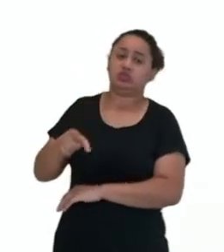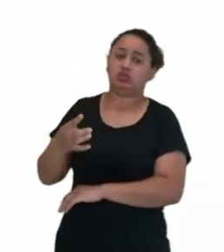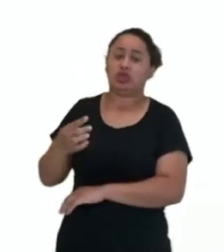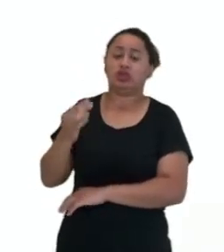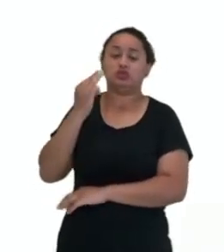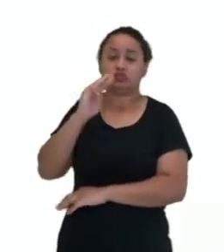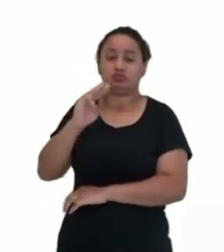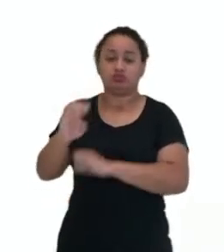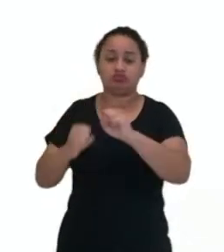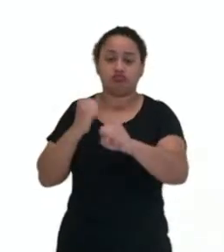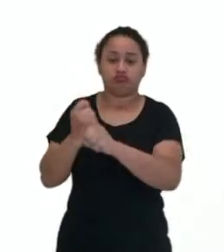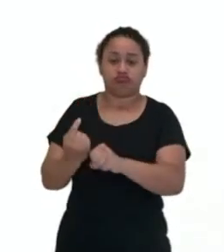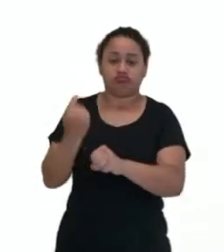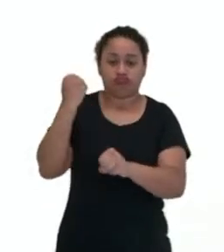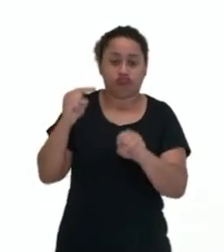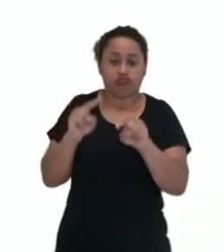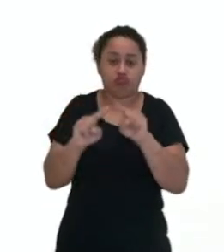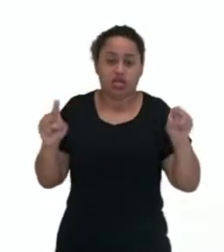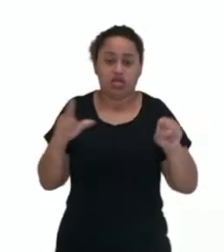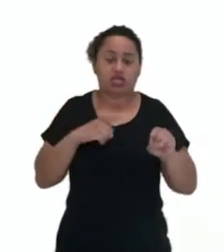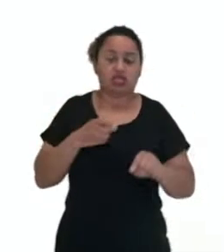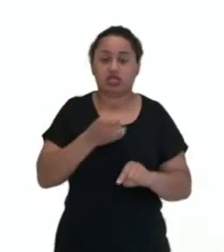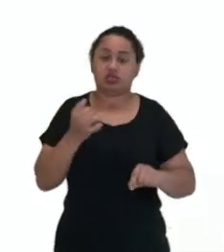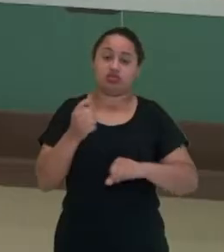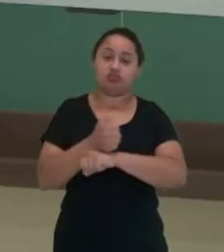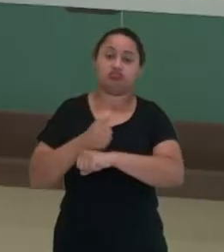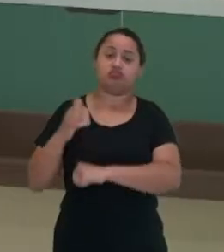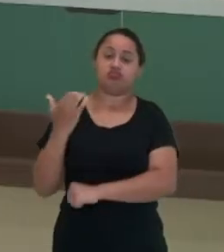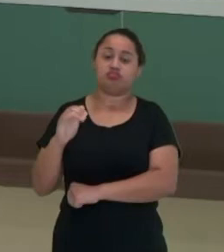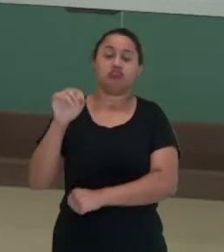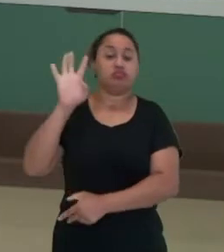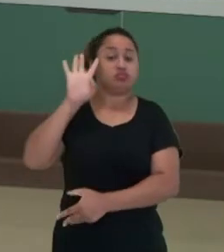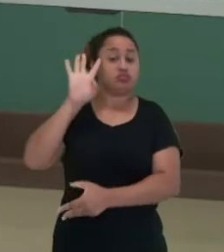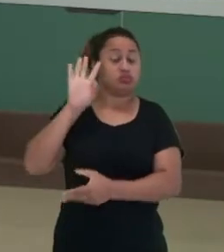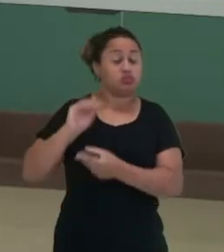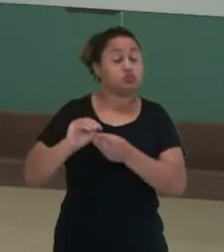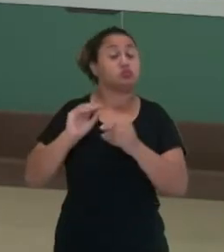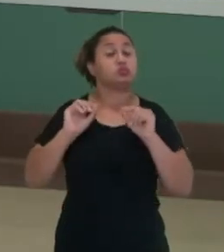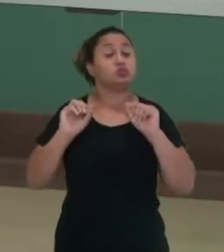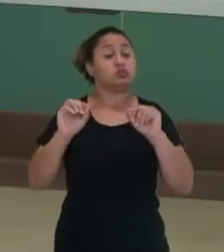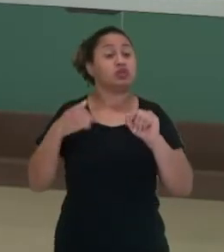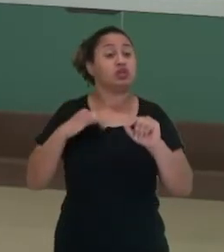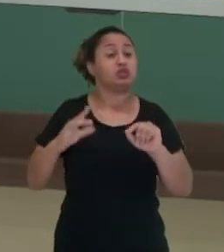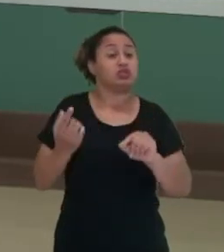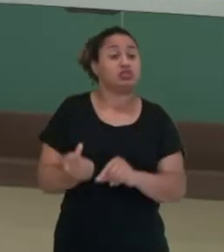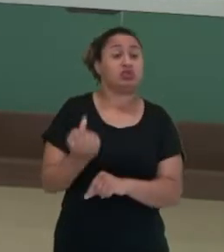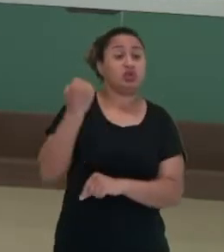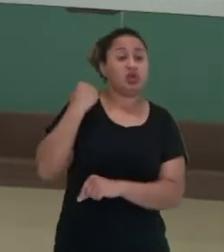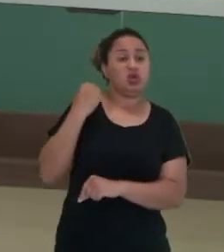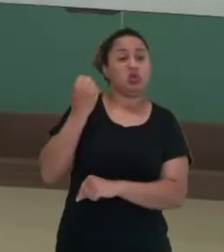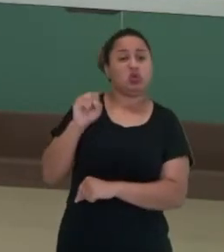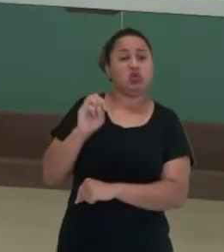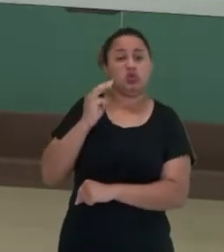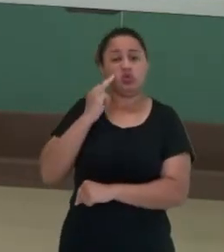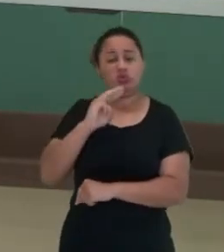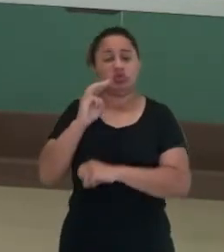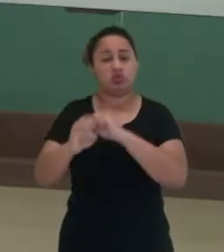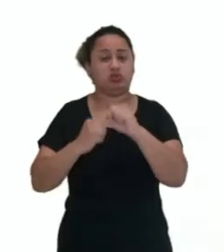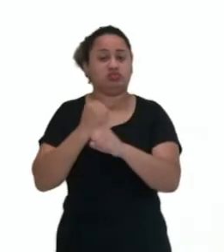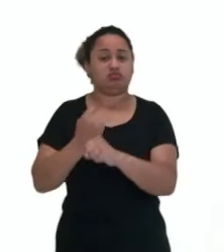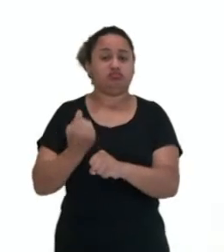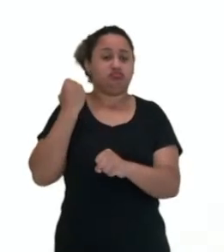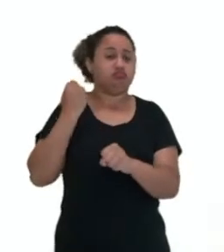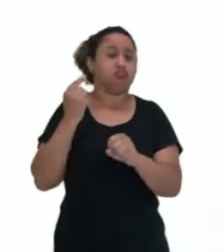milhões de anos. Mas existem alguns cientistas que acreditam que isso aconteceu antes até, mais ou menos há 8 milhões de anos,